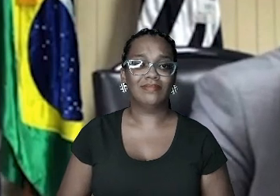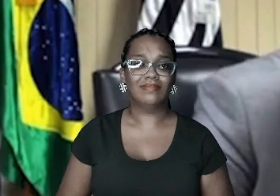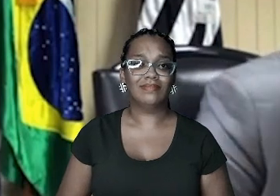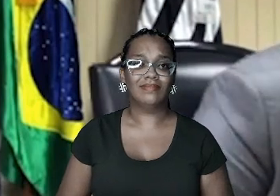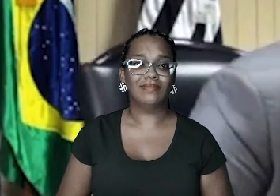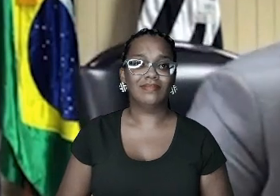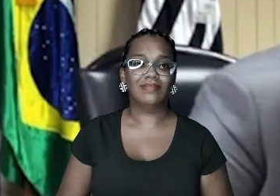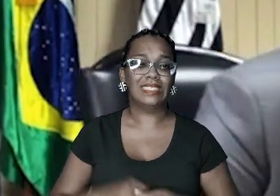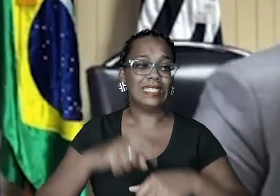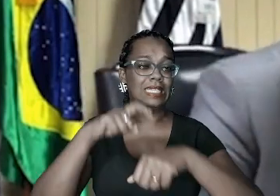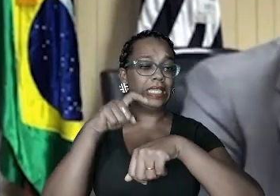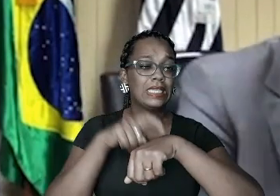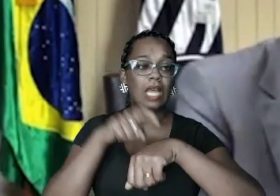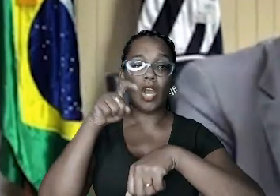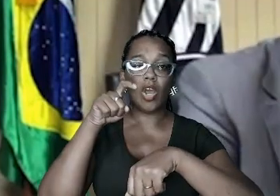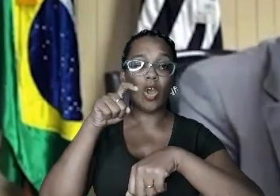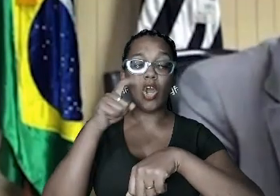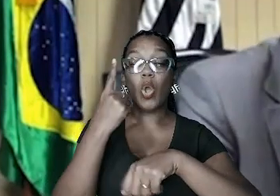descoberto